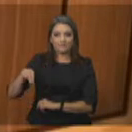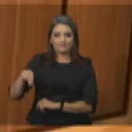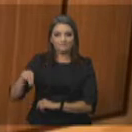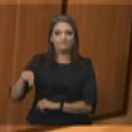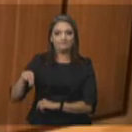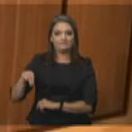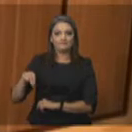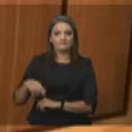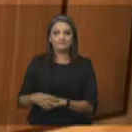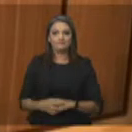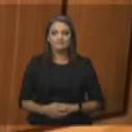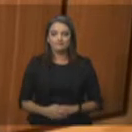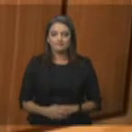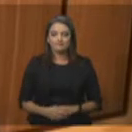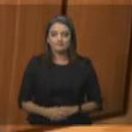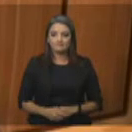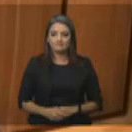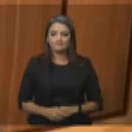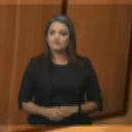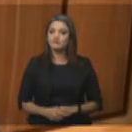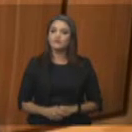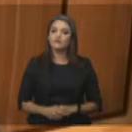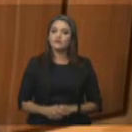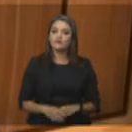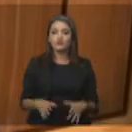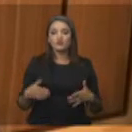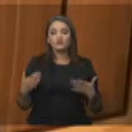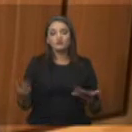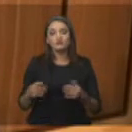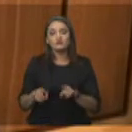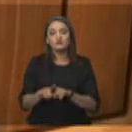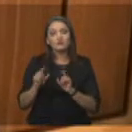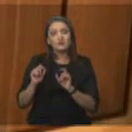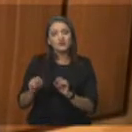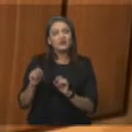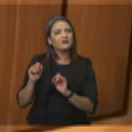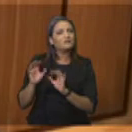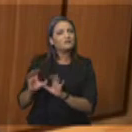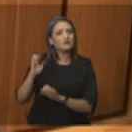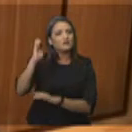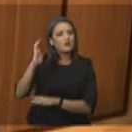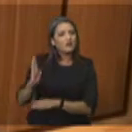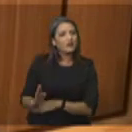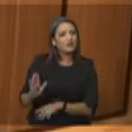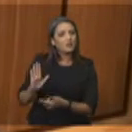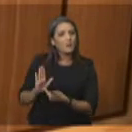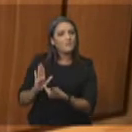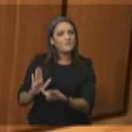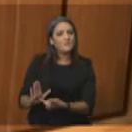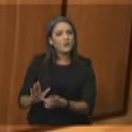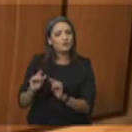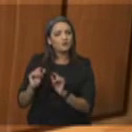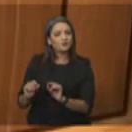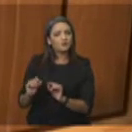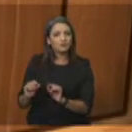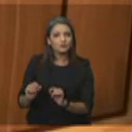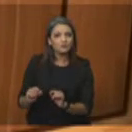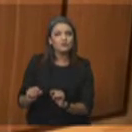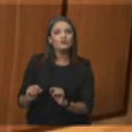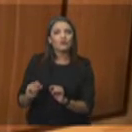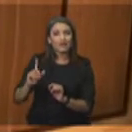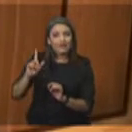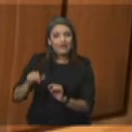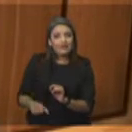a ABIN. E justamente nesse ponto, e concluindo, é que o caso brasileiro revela a sua principal faceta